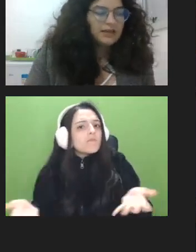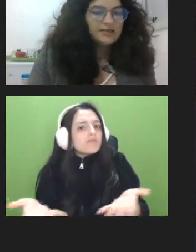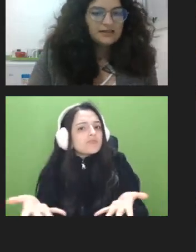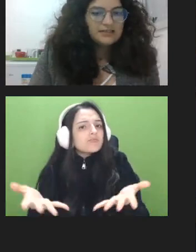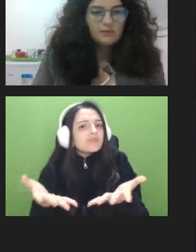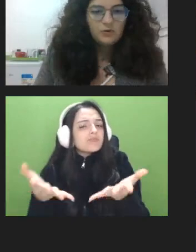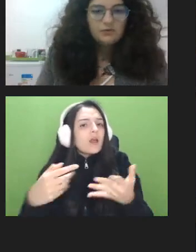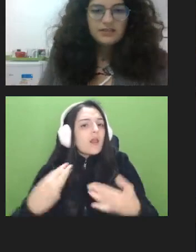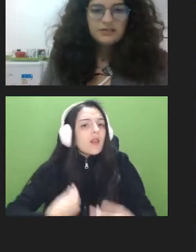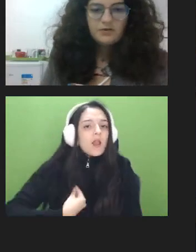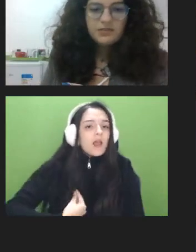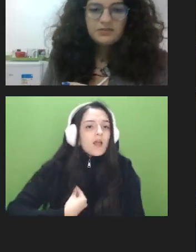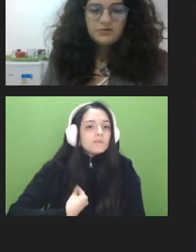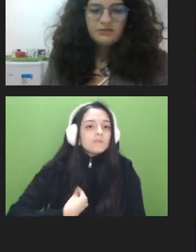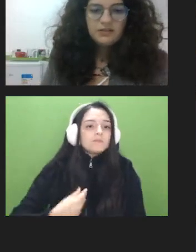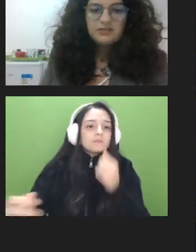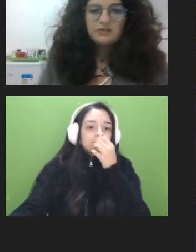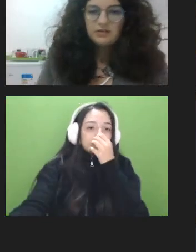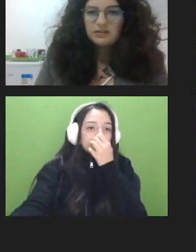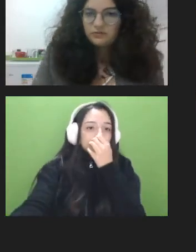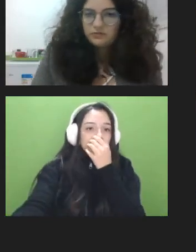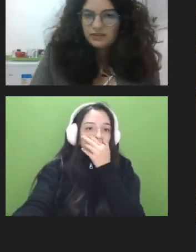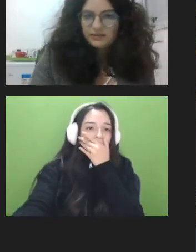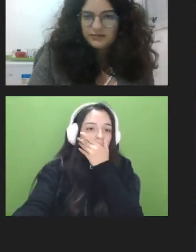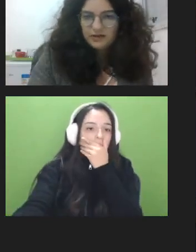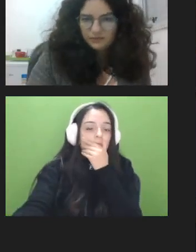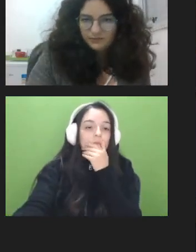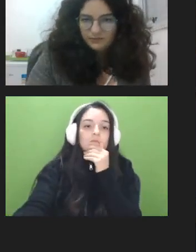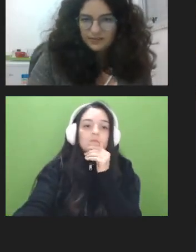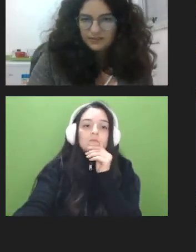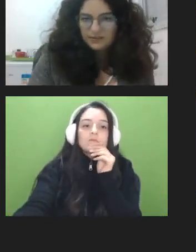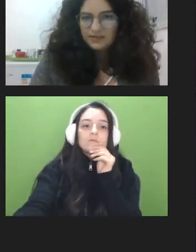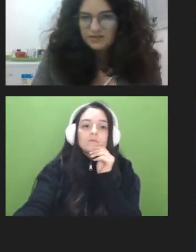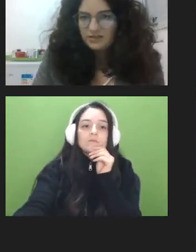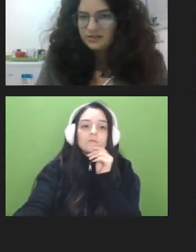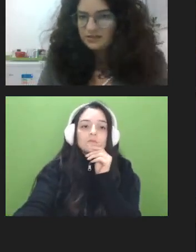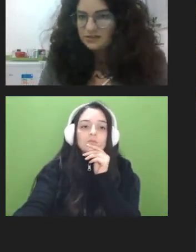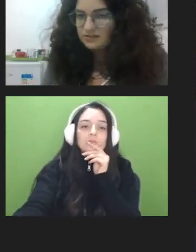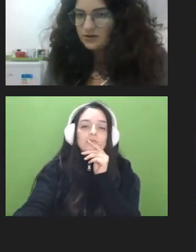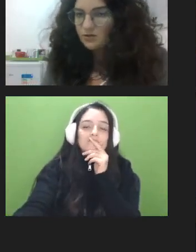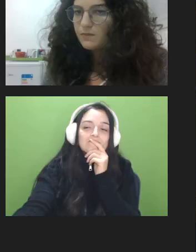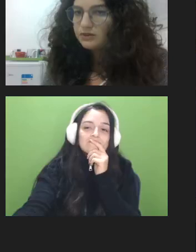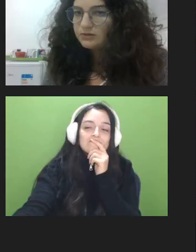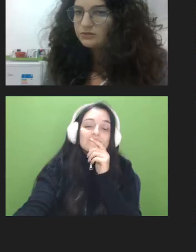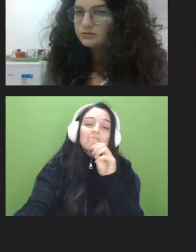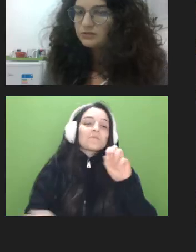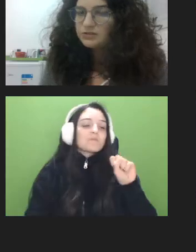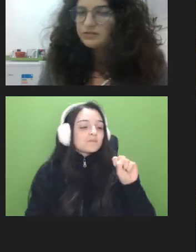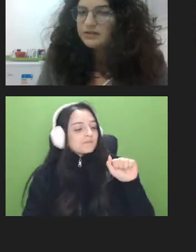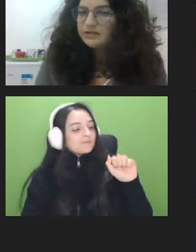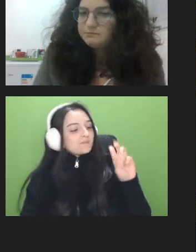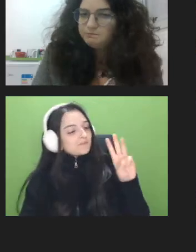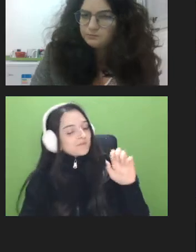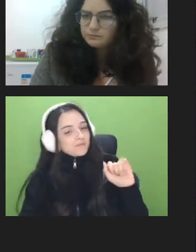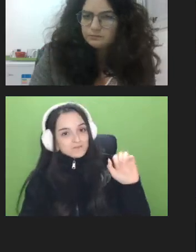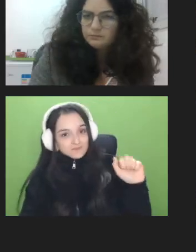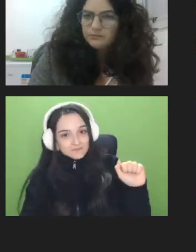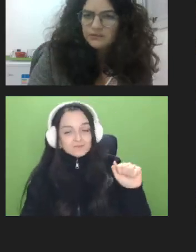E aí é nesse ponto que essa compreensão de afetos ela se torna tão fundamental. A Savaia diz, em algum momento do texto